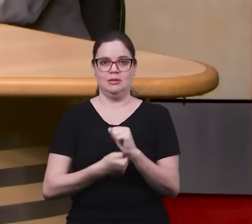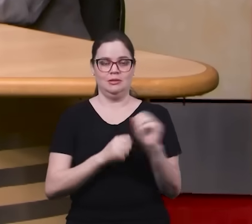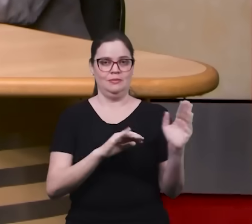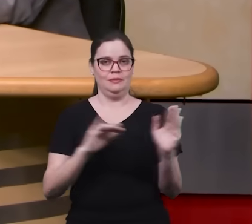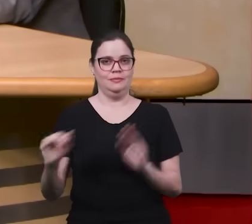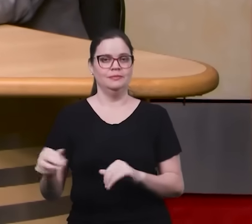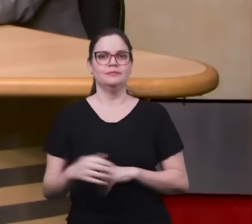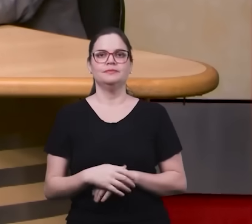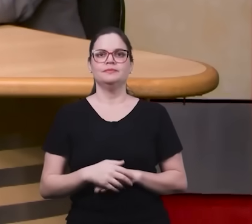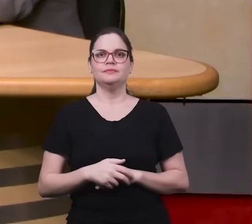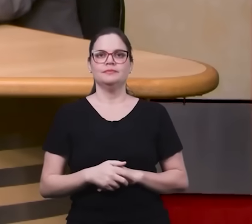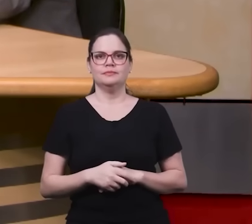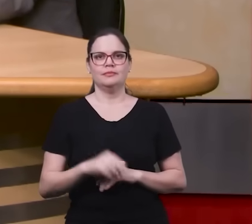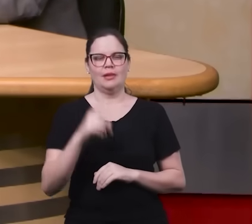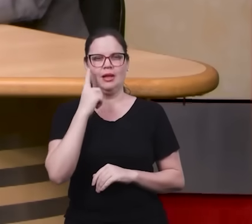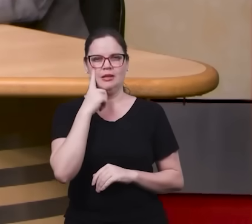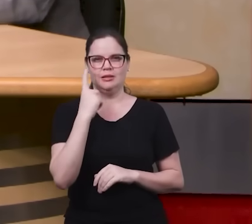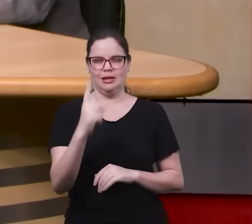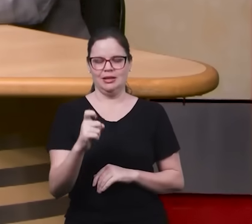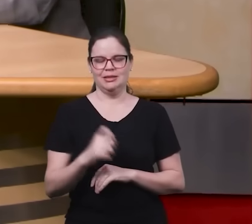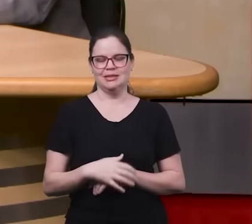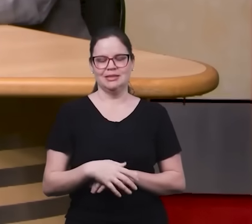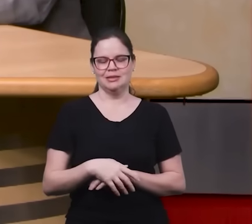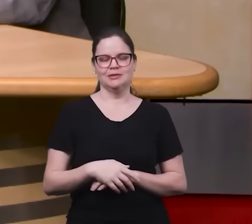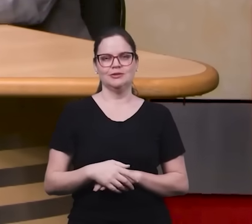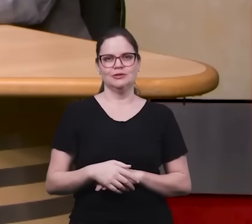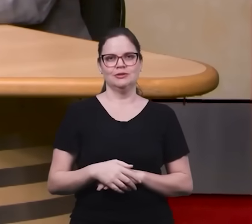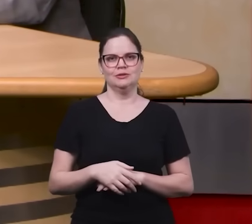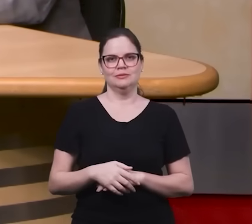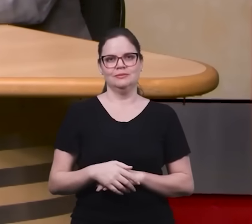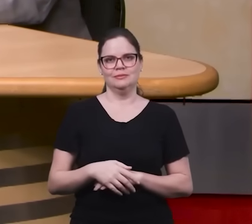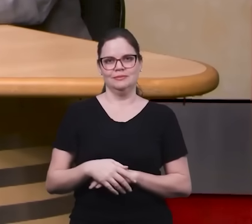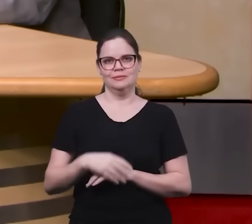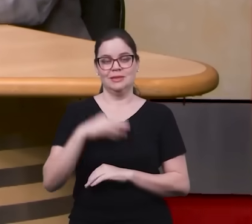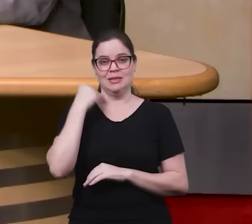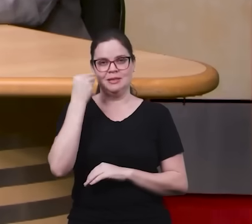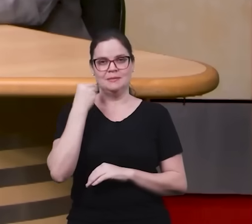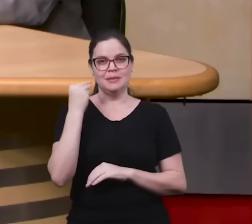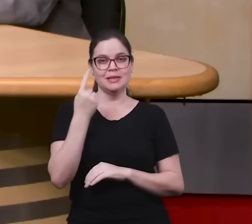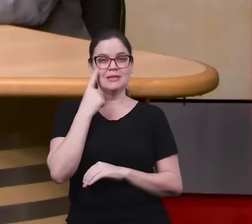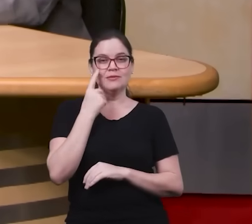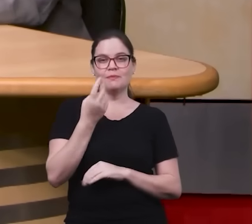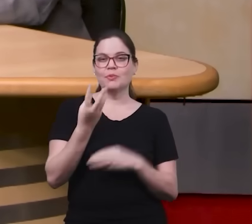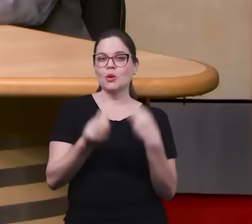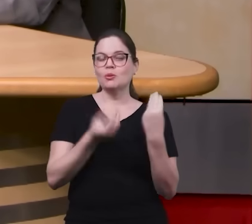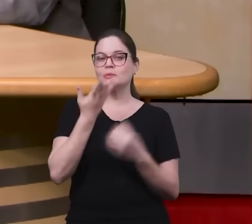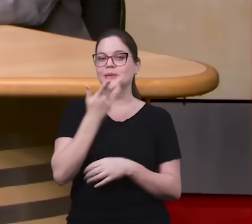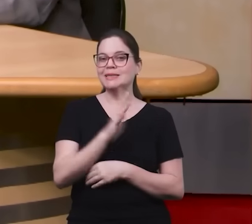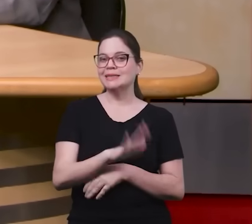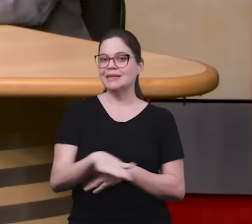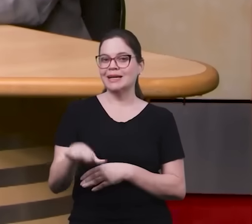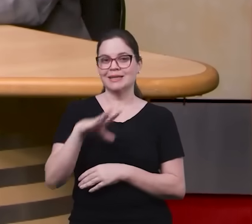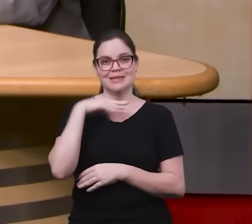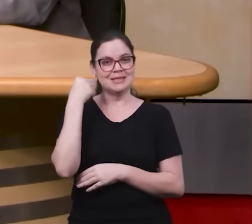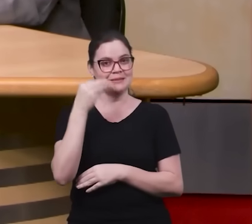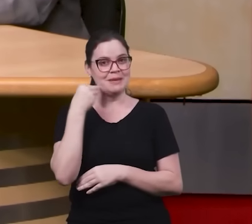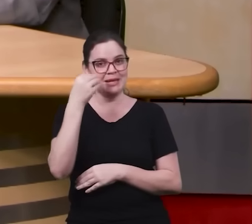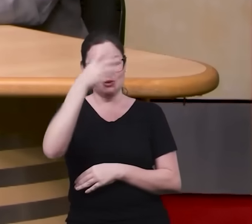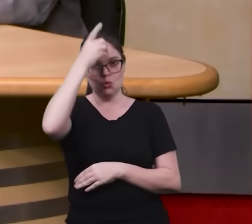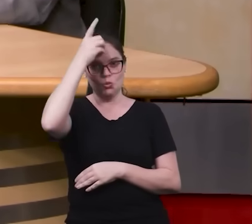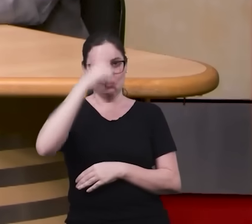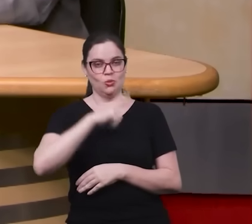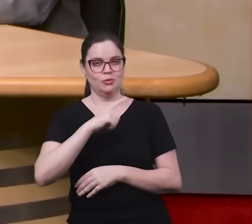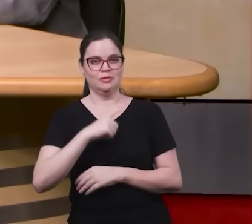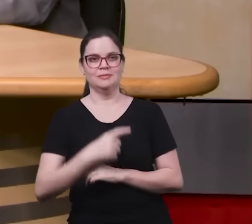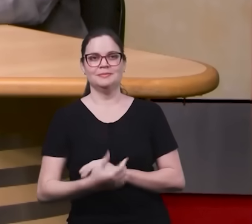uma vez, é muito interessante esse dom. Como crianças, às vezes, têm experiência com esse dom,